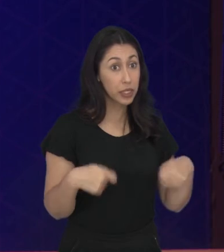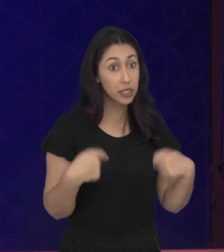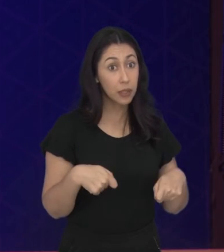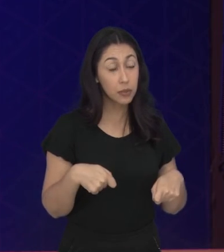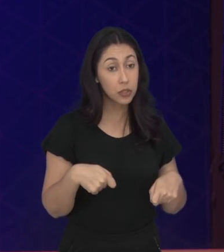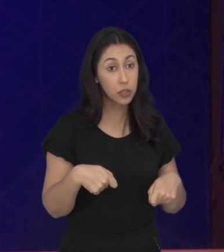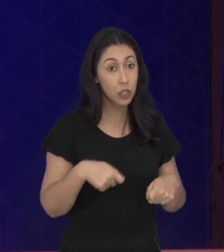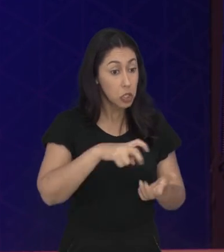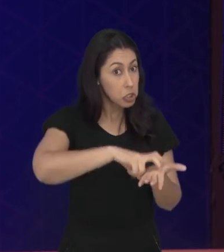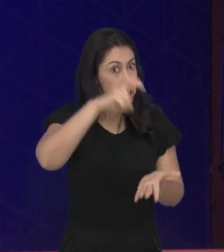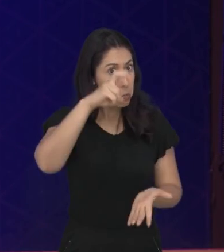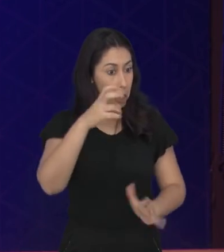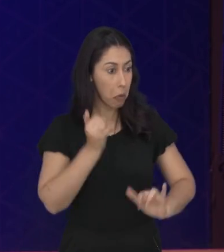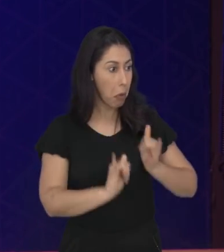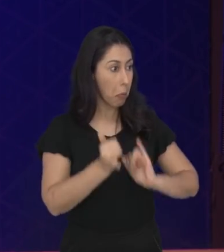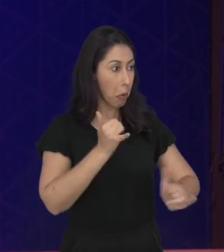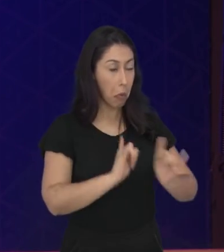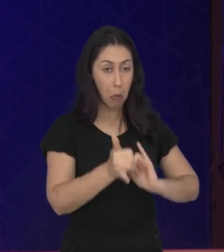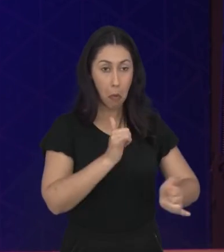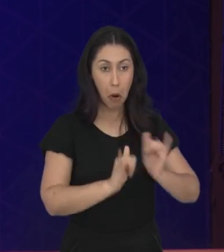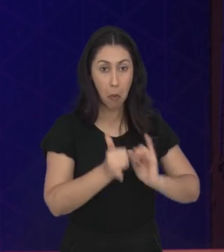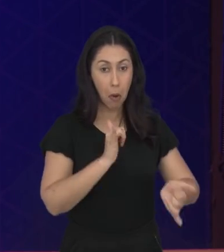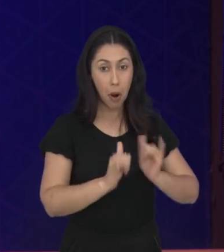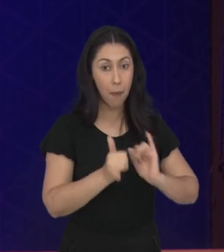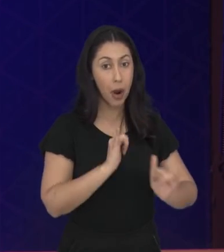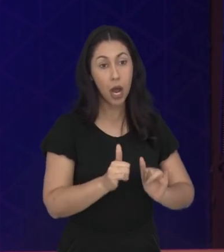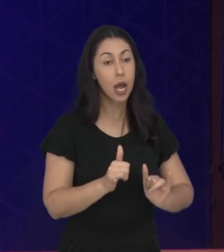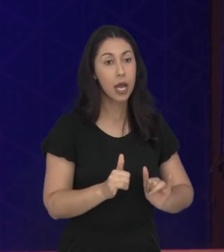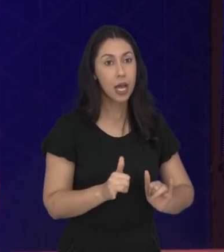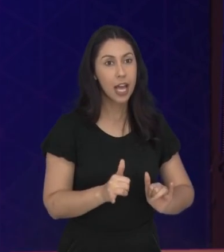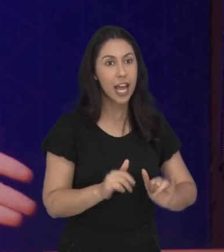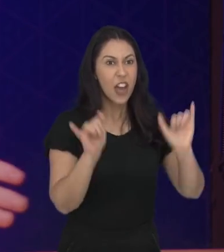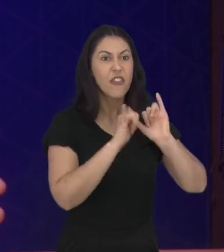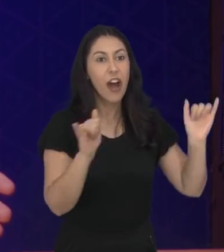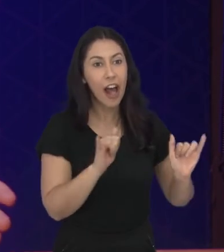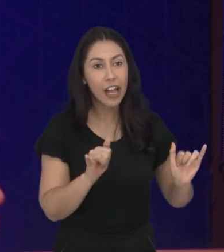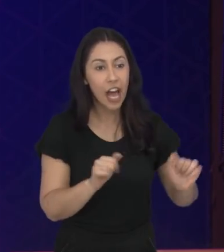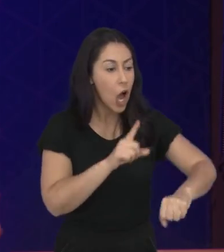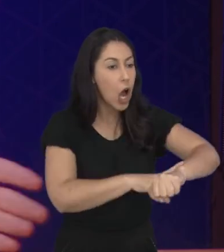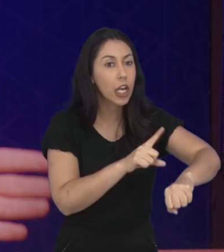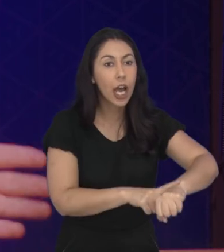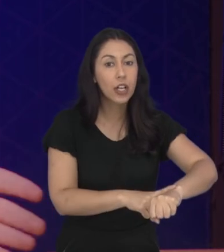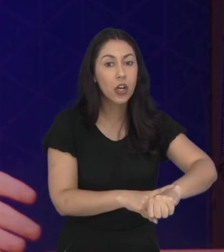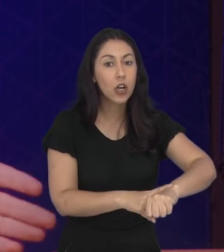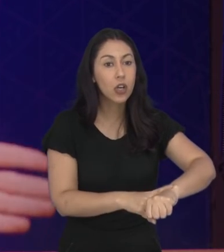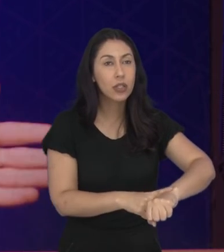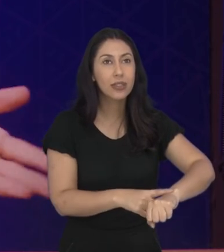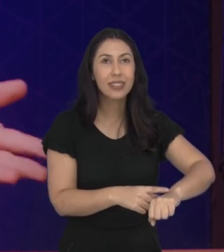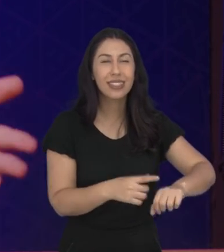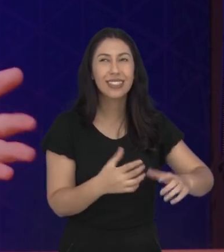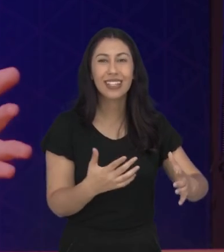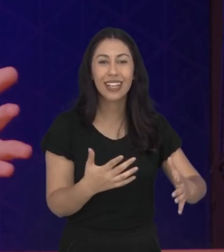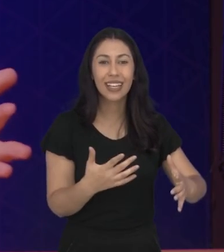já ativos logo cedo pela manhã, né? Aquilo de acorda às 4,